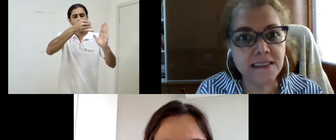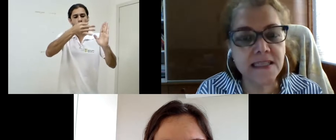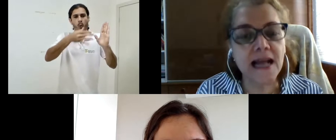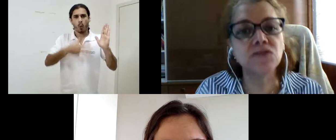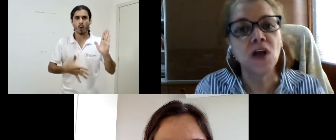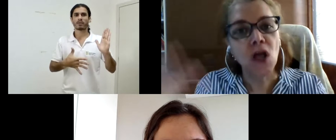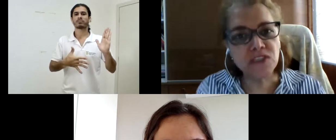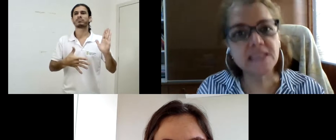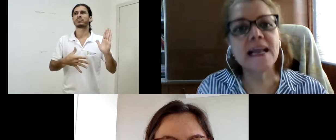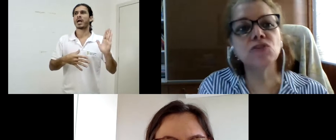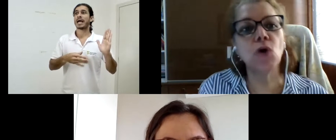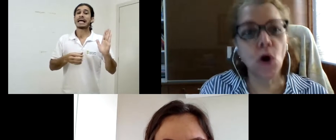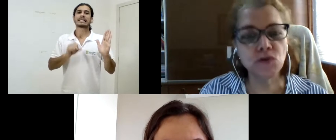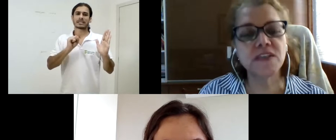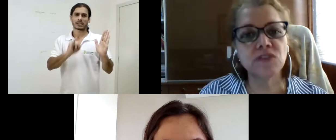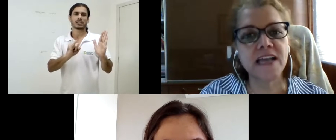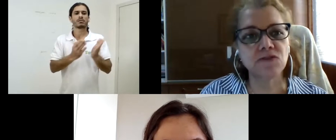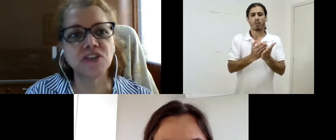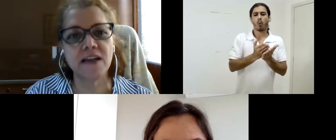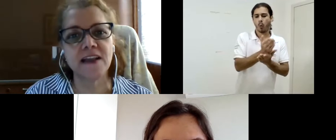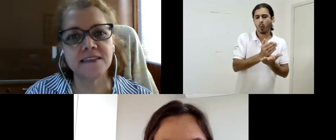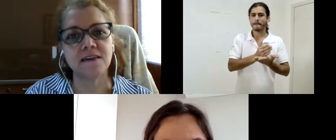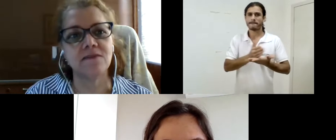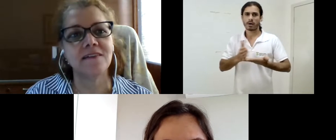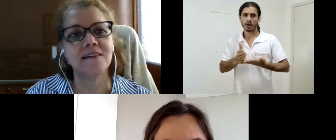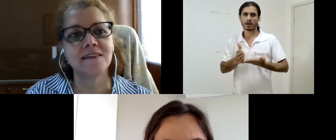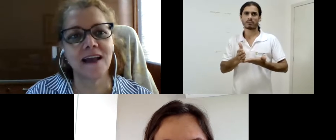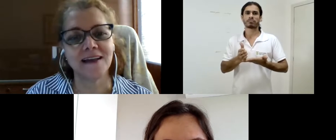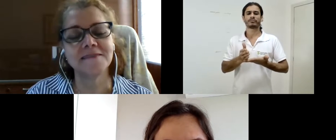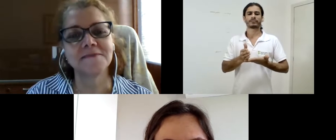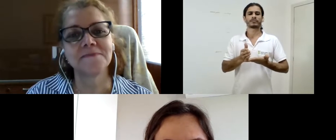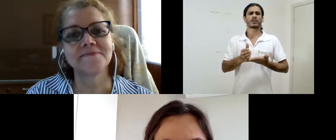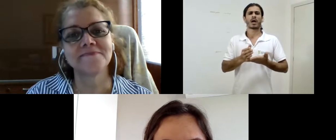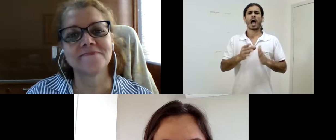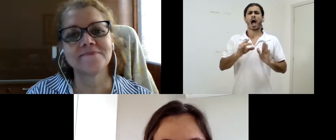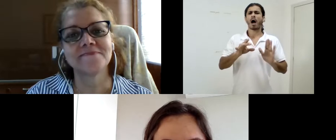para além desses dados, você traz outros denunciados de reflexão, tá?